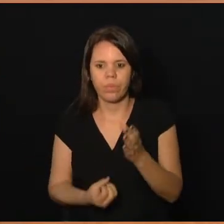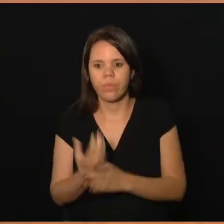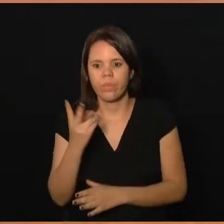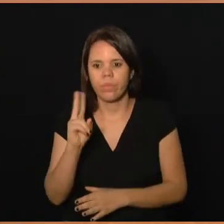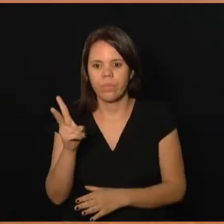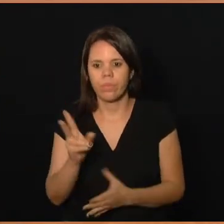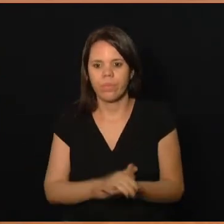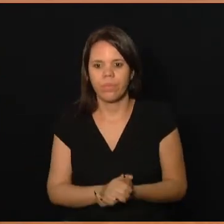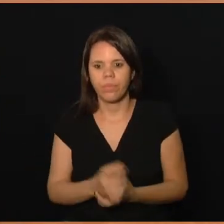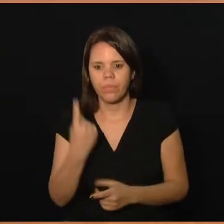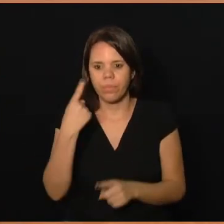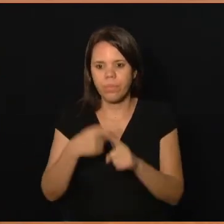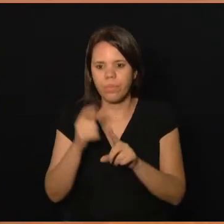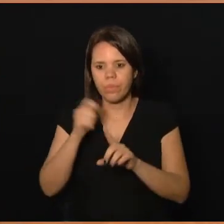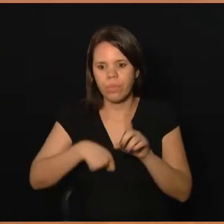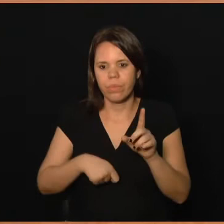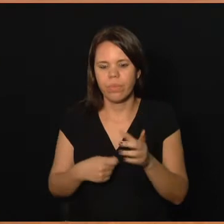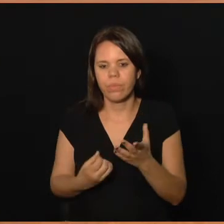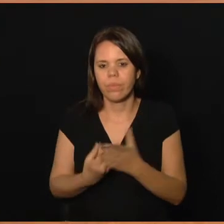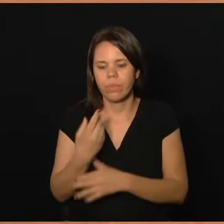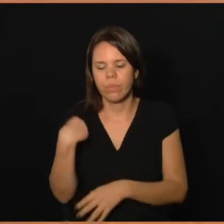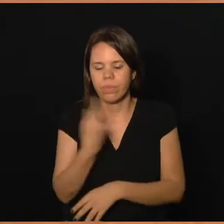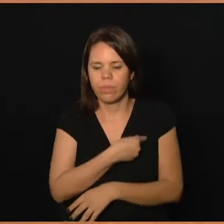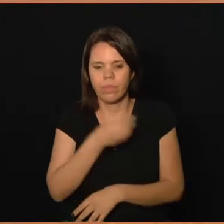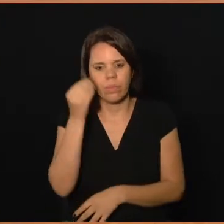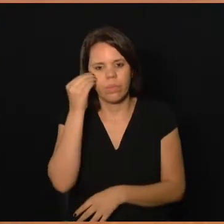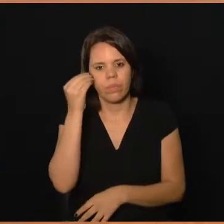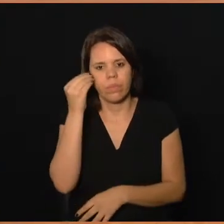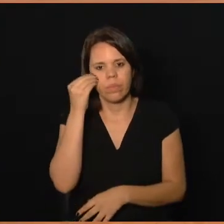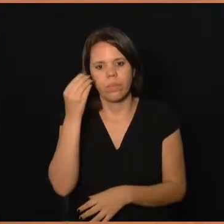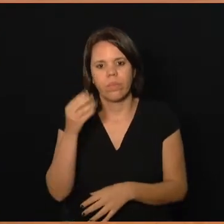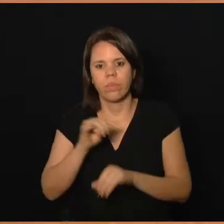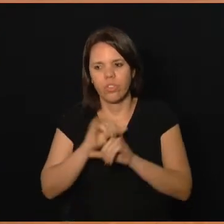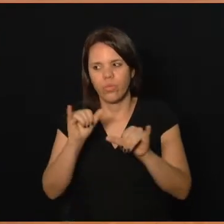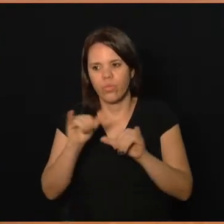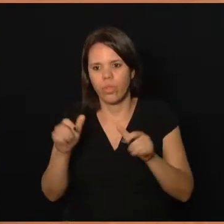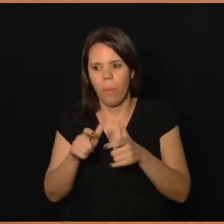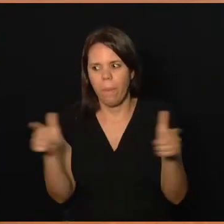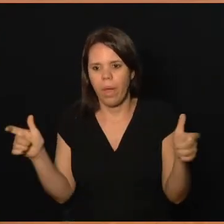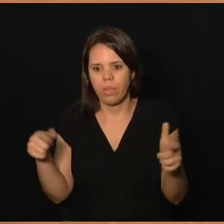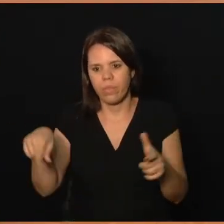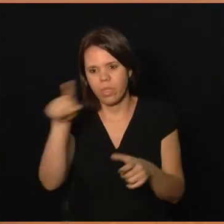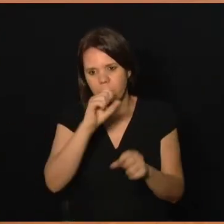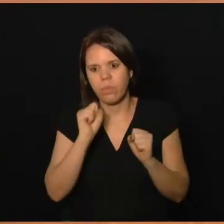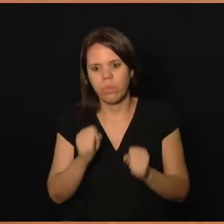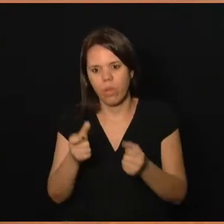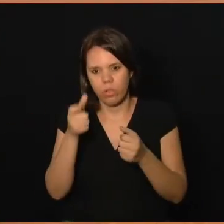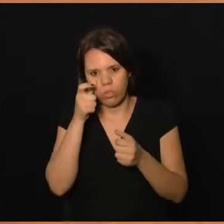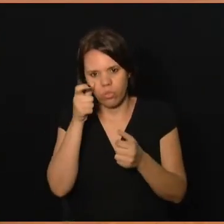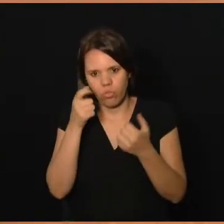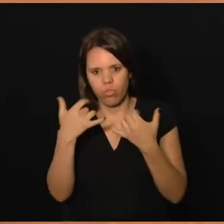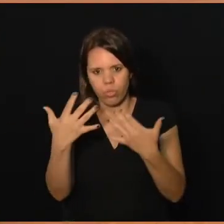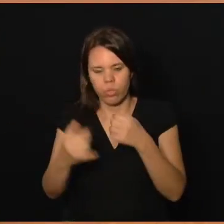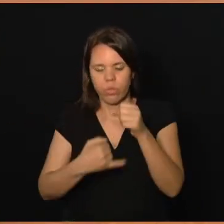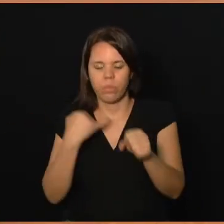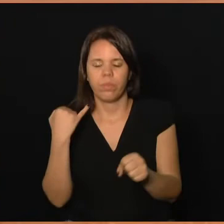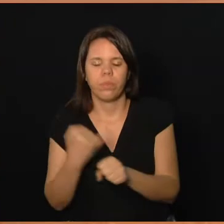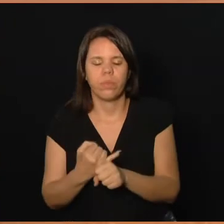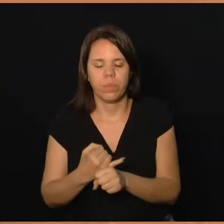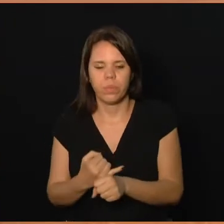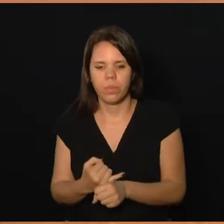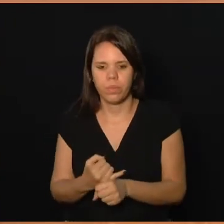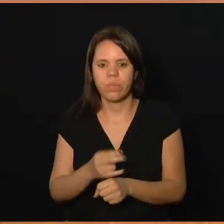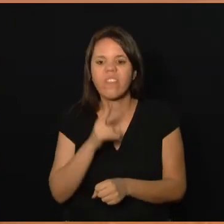sempre uma vez por mês, então a gente vai tentando divulgar ao máximo. Então vocês podem acompanhar também no próprio site, tá?